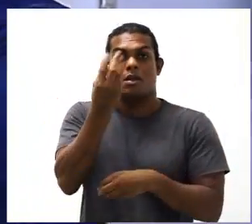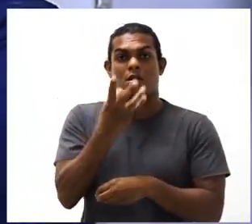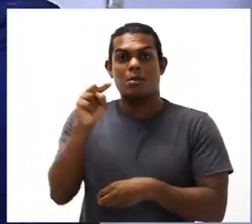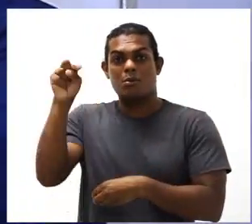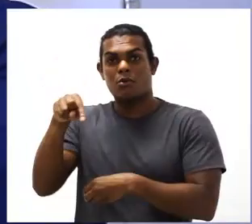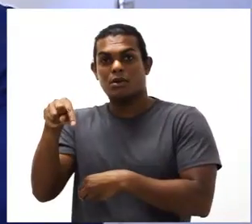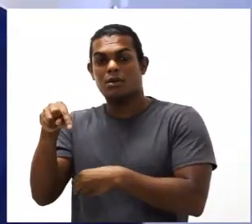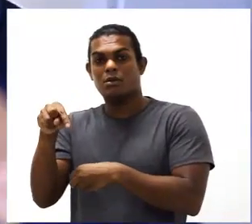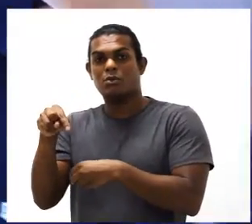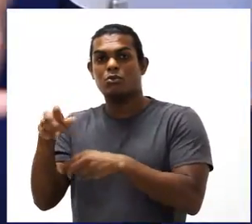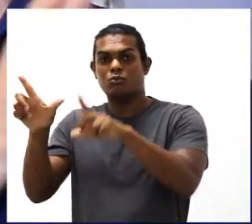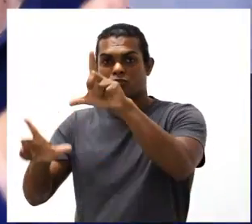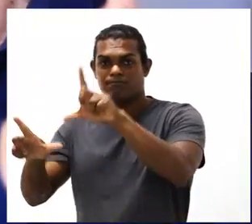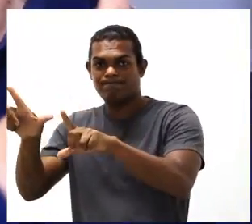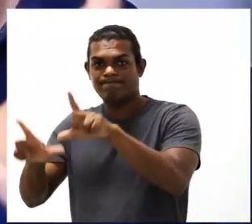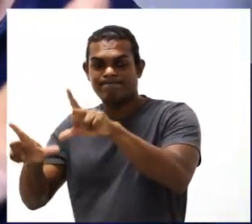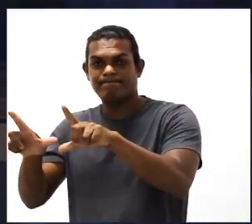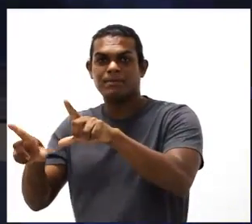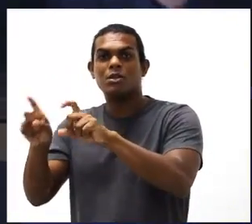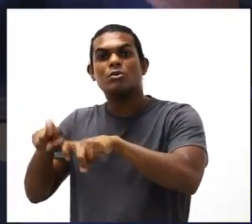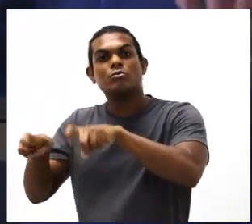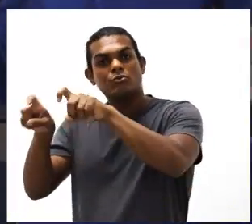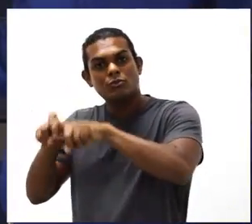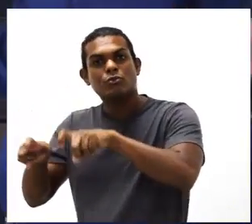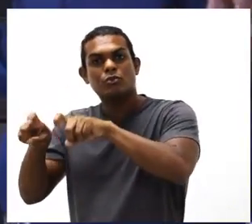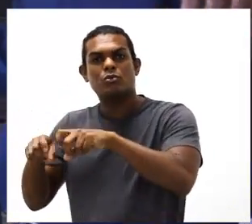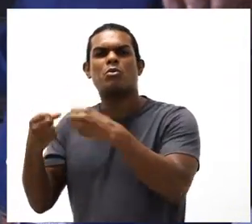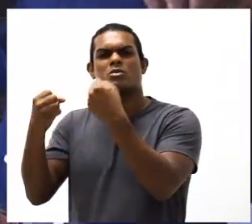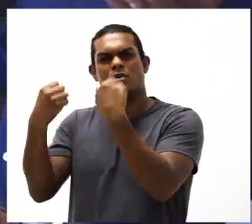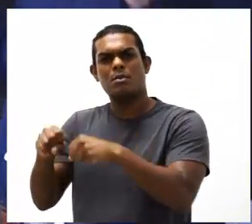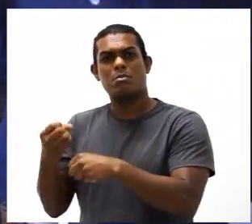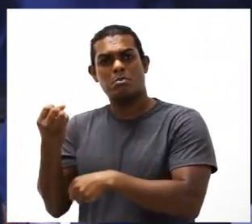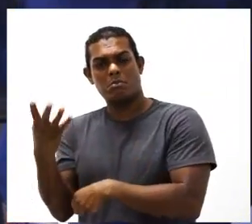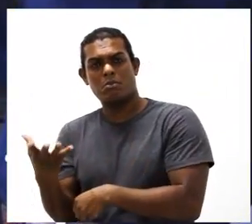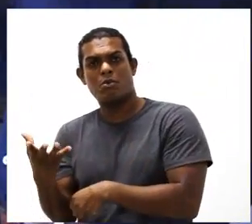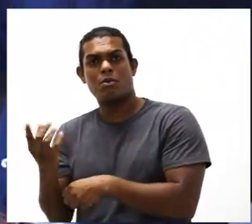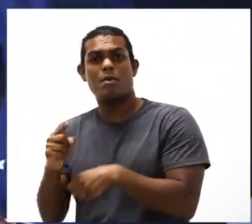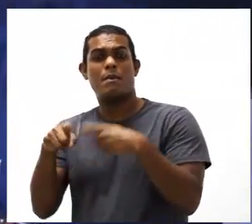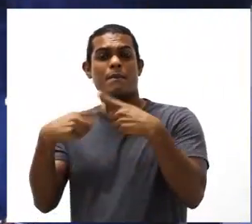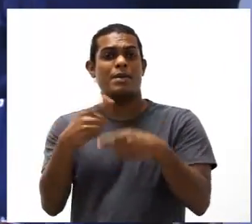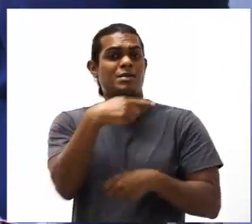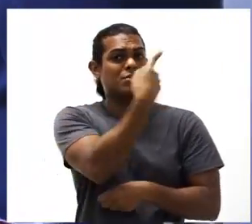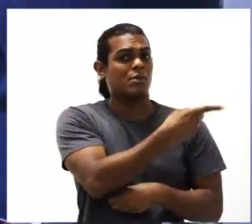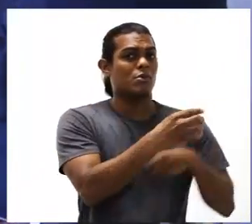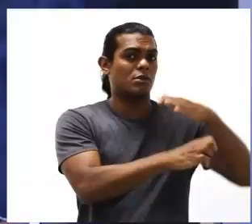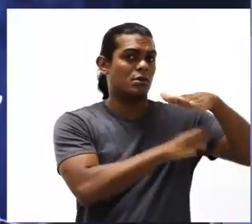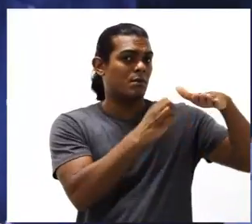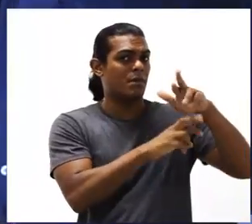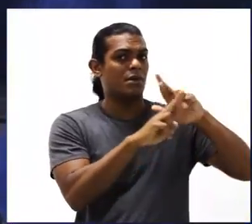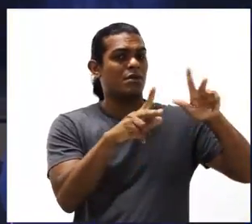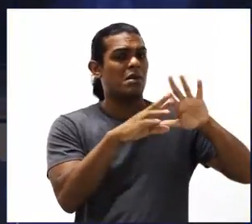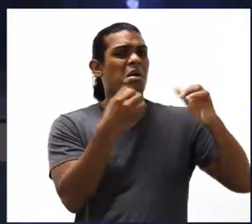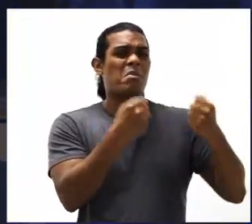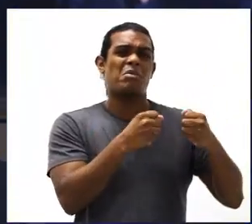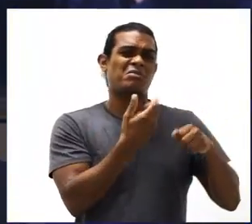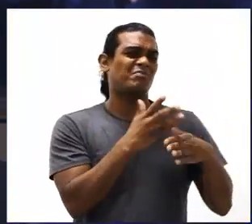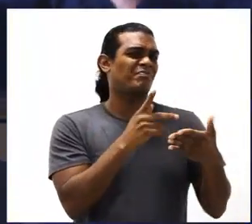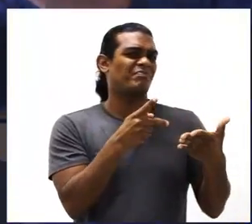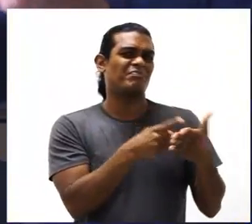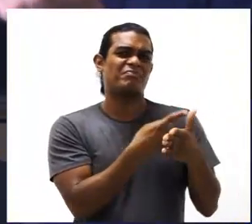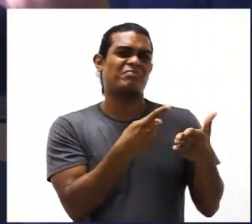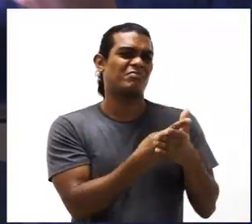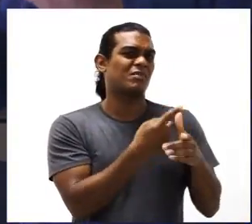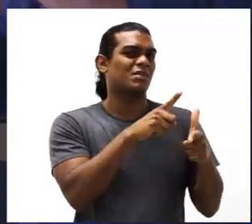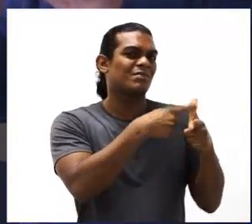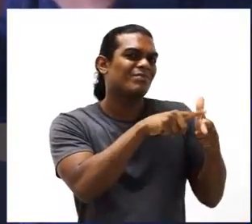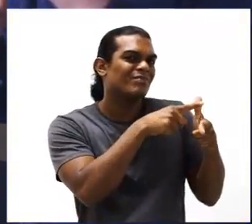funciona numa empresa, pode funcionar pessimamente na outra. Aí você diz, o sistema é ruim, ele é ruim. O sistema não é a tecnologia. Porque naquele lugar que não